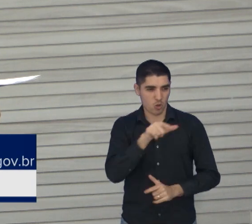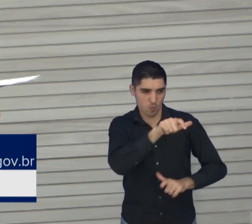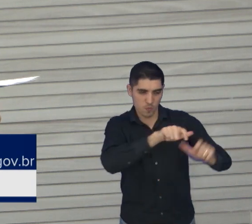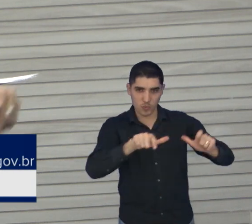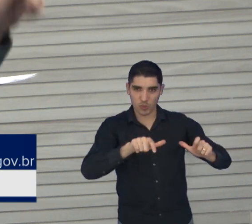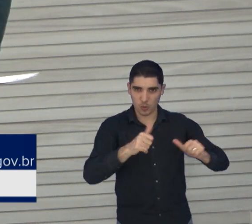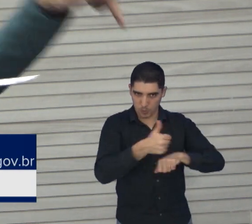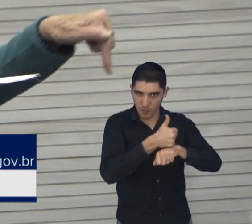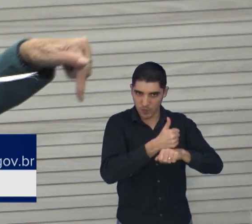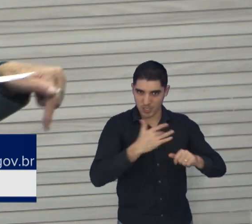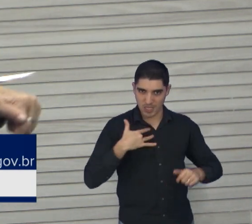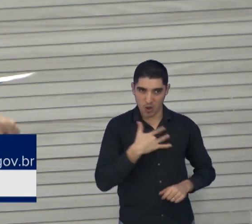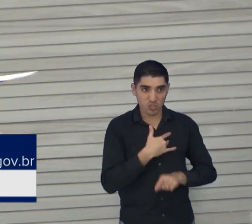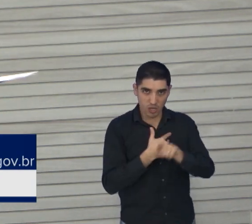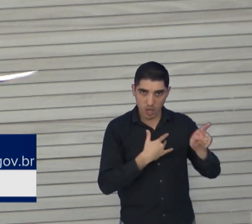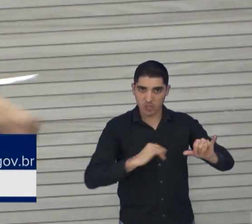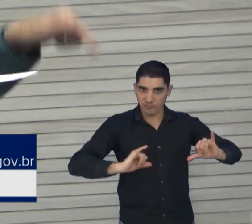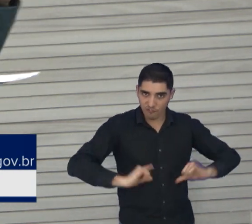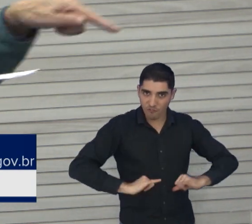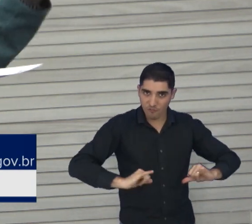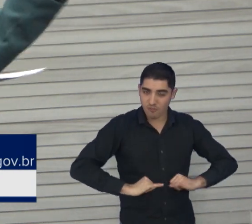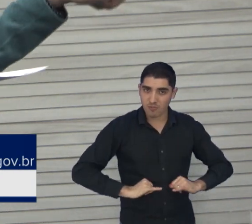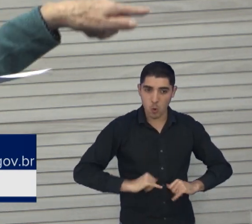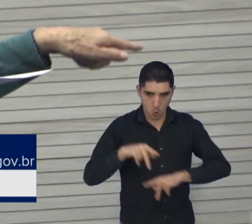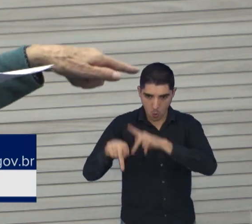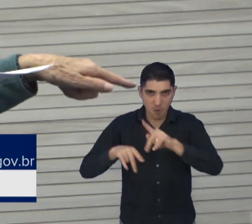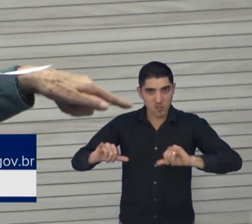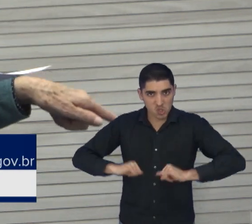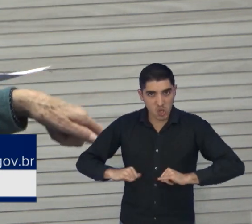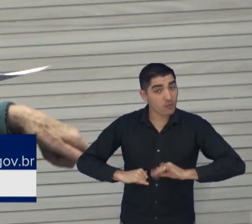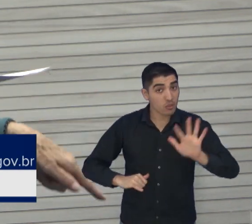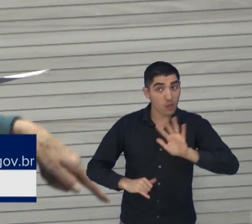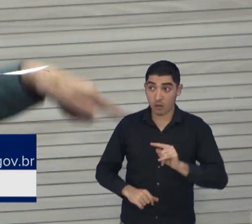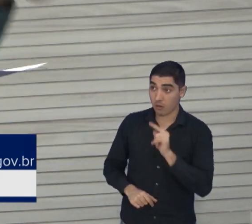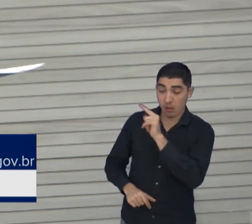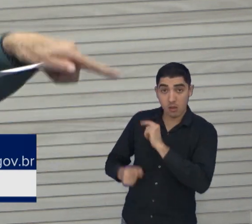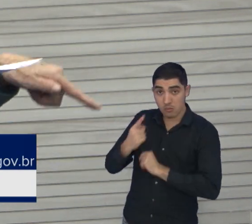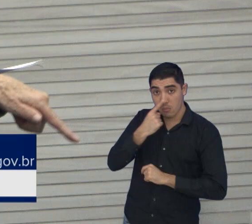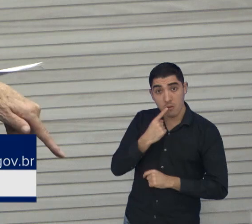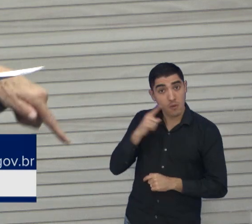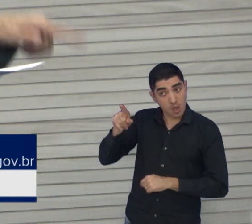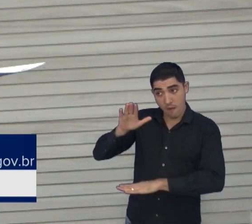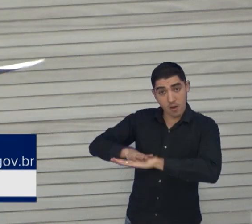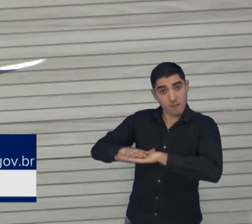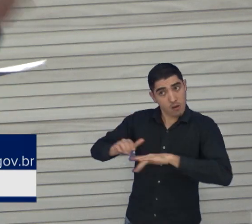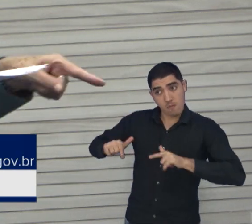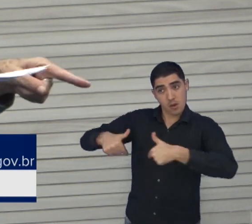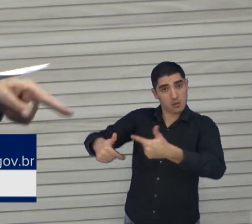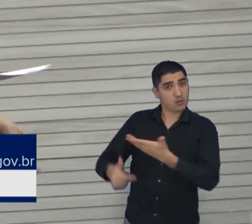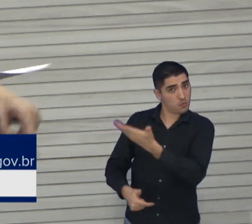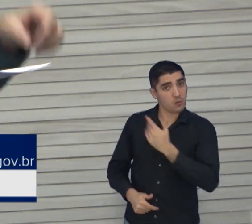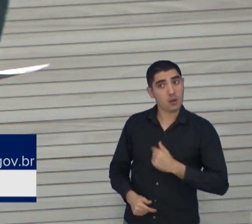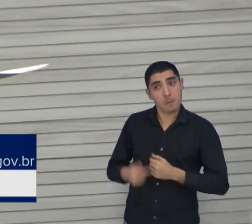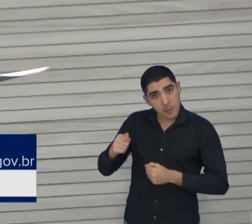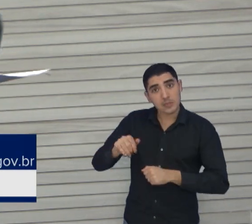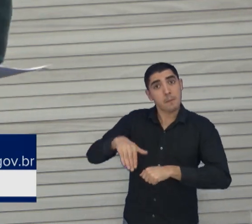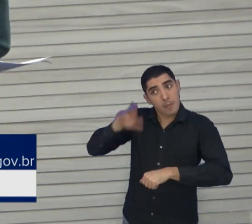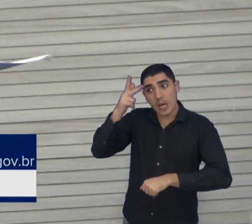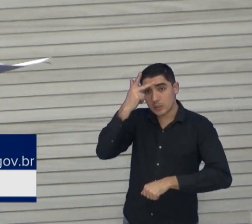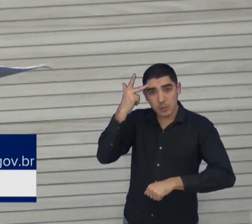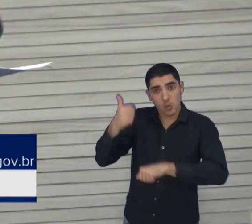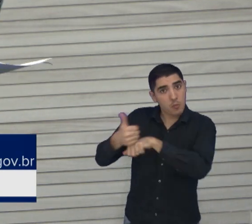o pato, não. Não é a população. Ele que corra atrás do tempo perdido e vá botar mais gente para trabalhar,